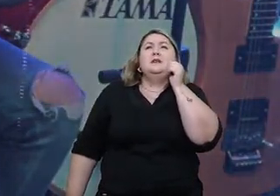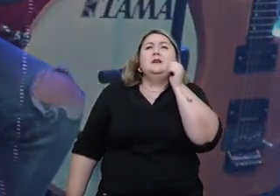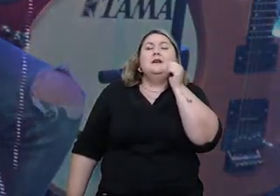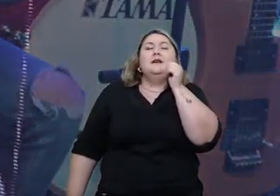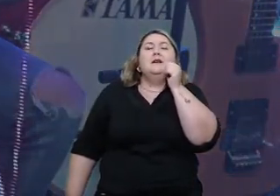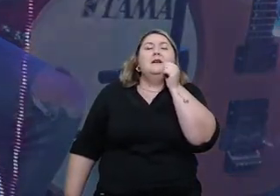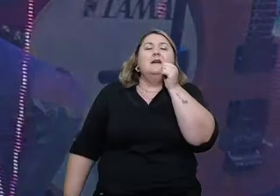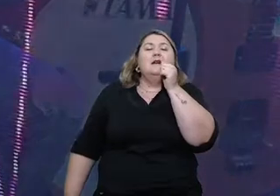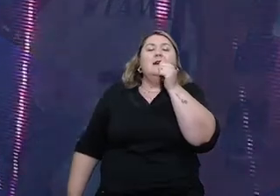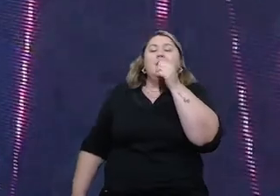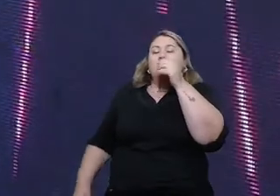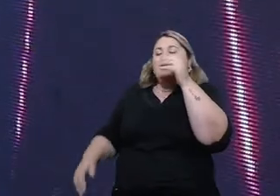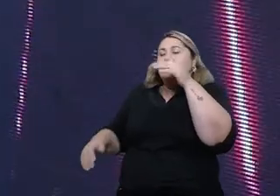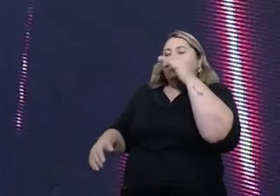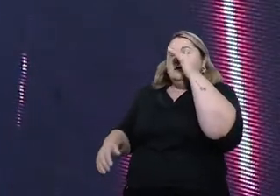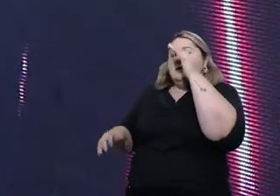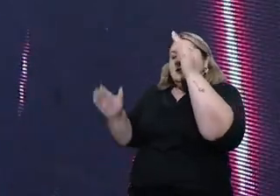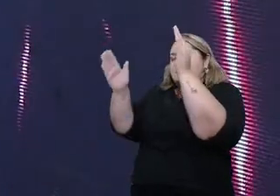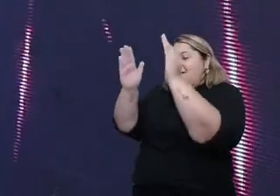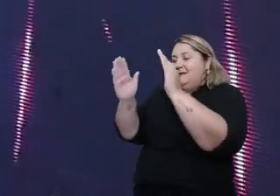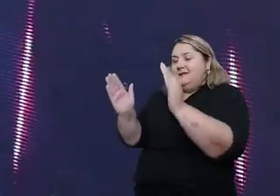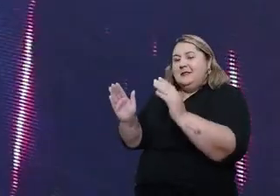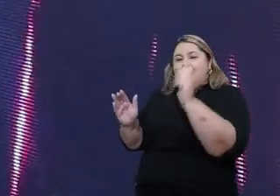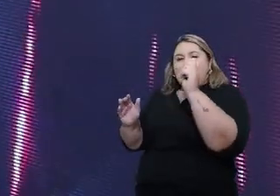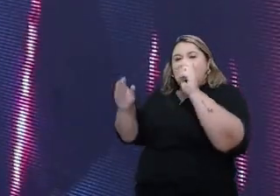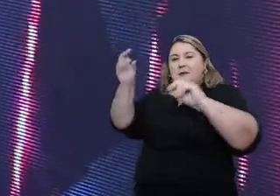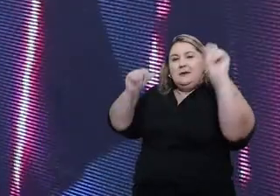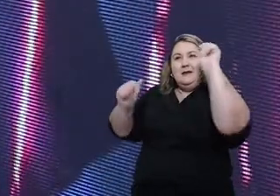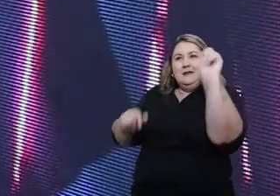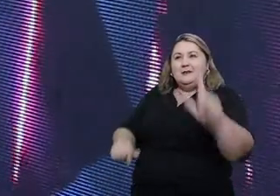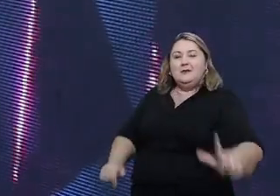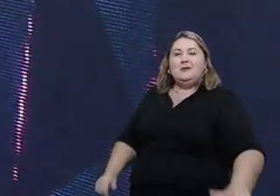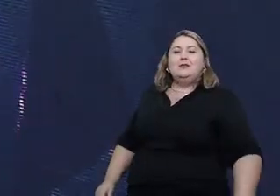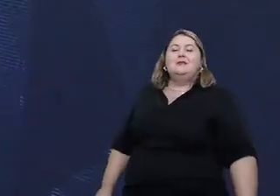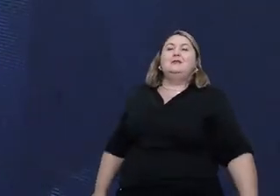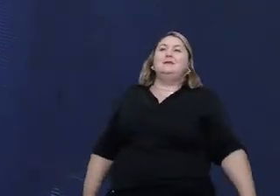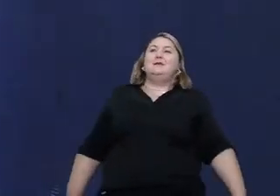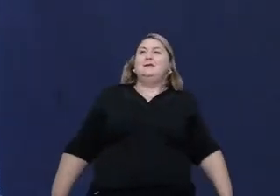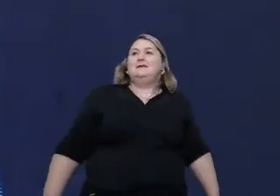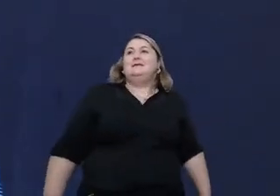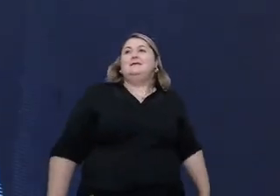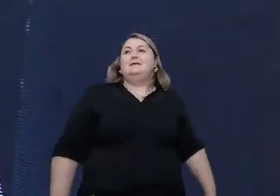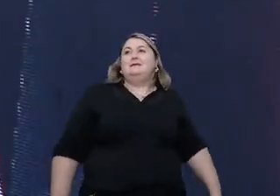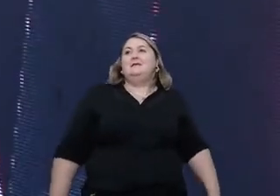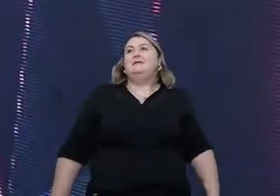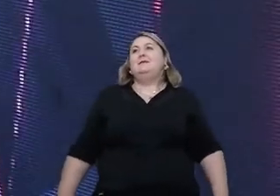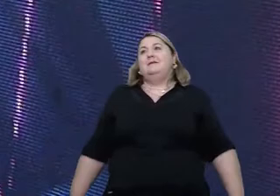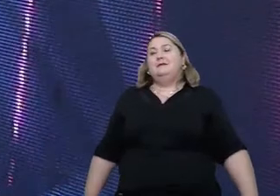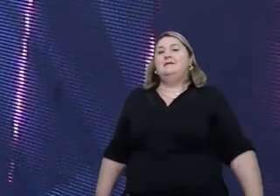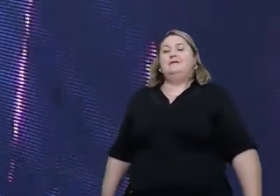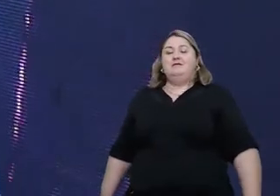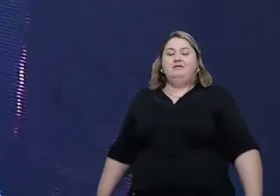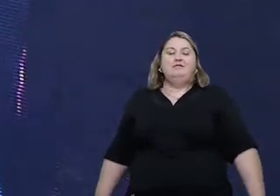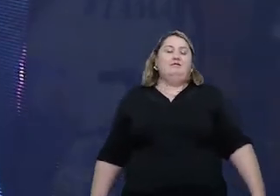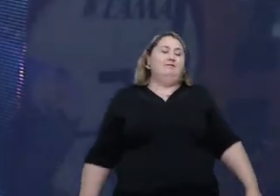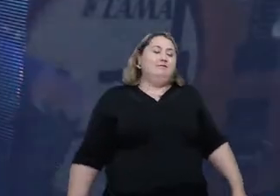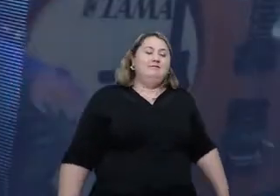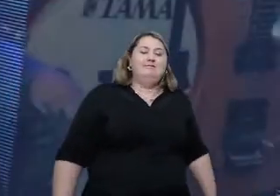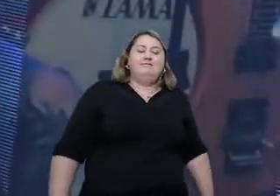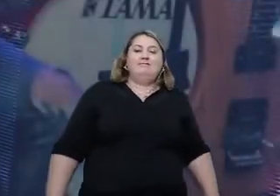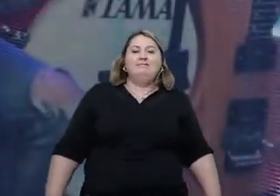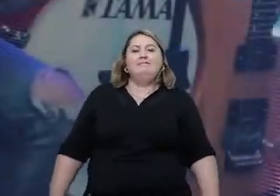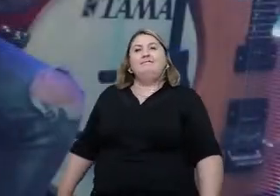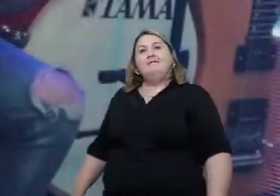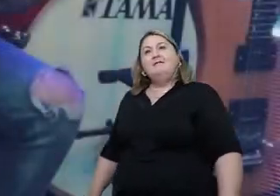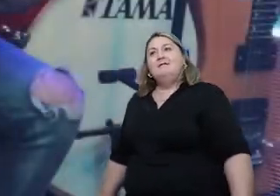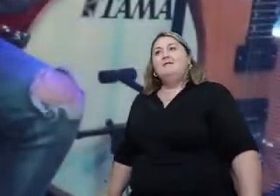daquela mulher. A flor da noite na boate azul. Chora, Ribite!